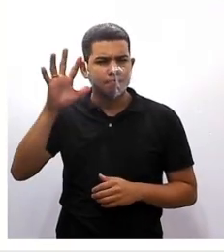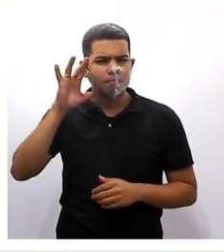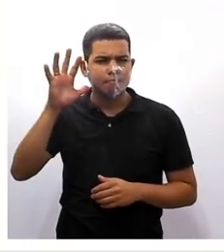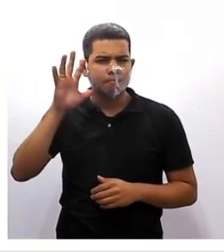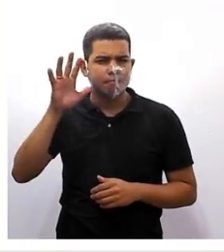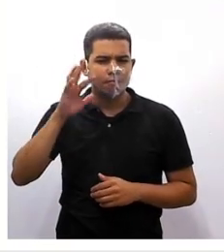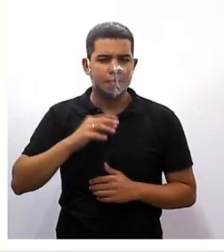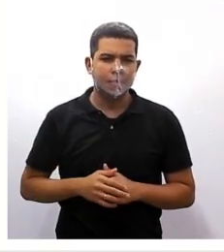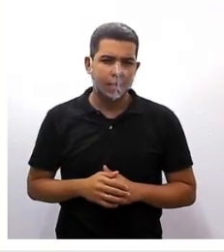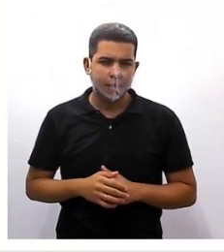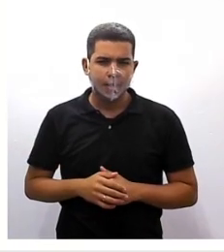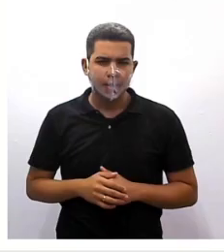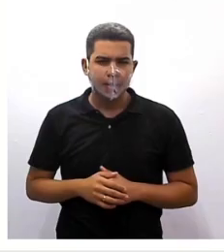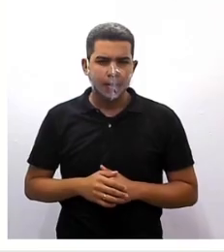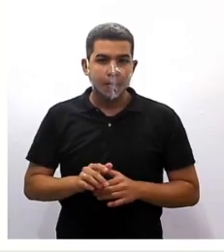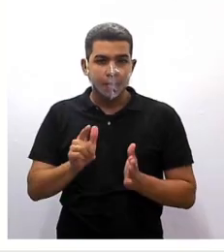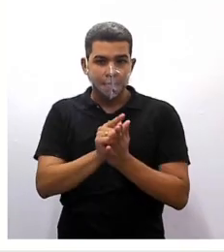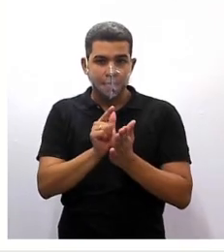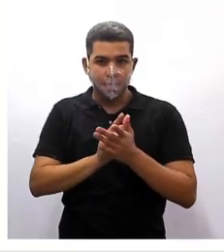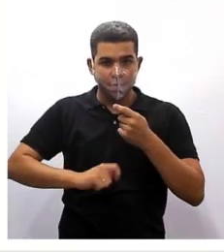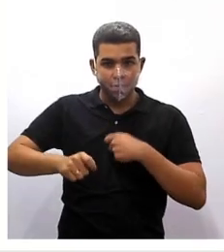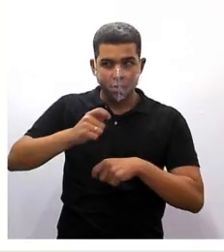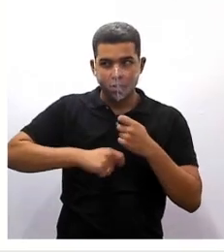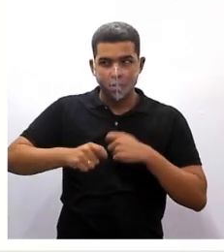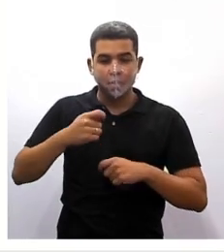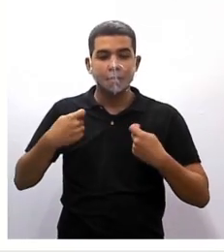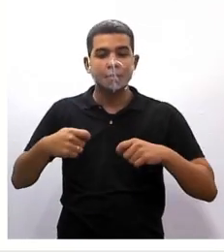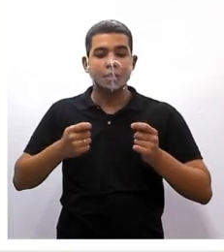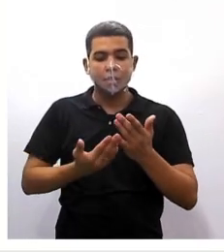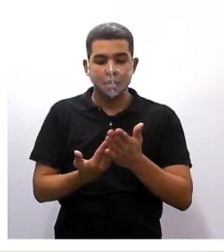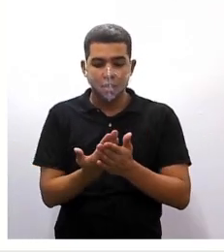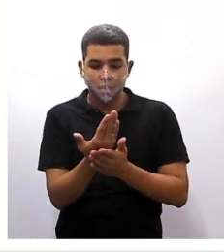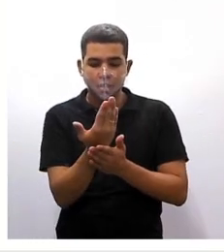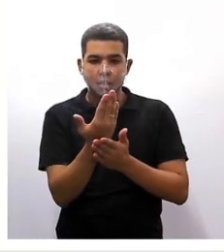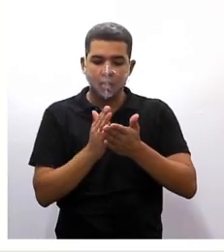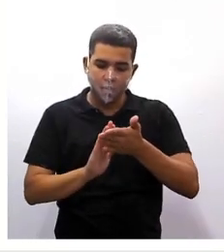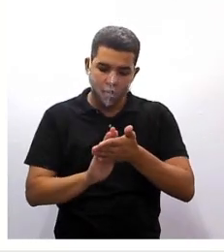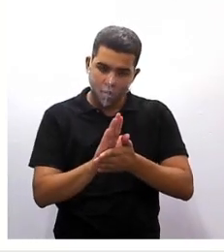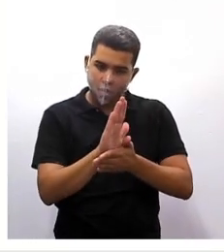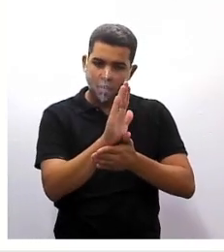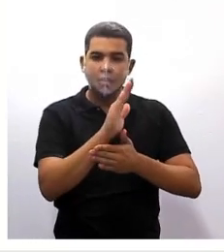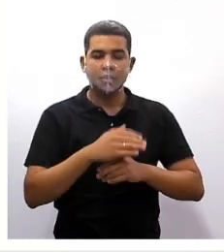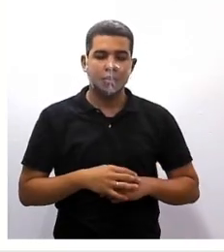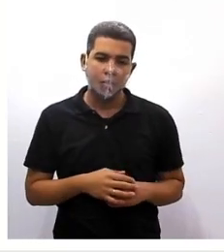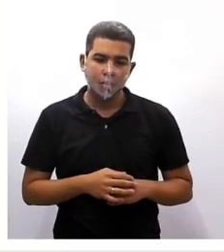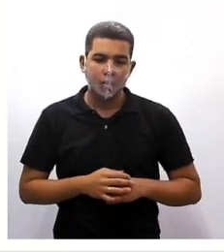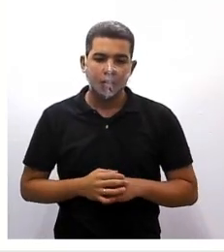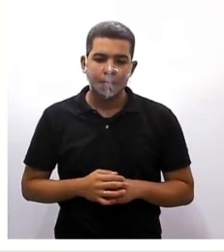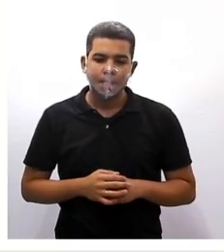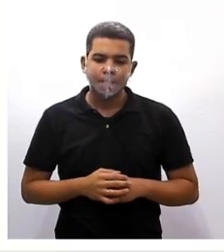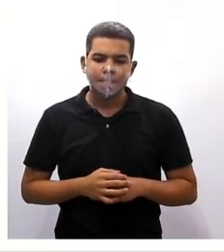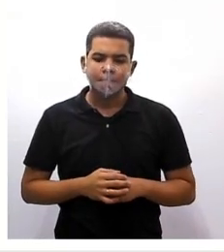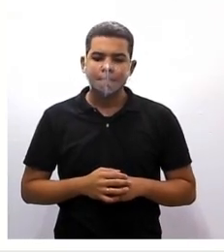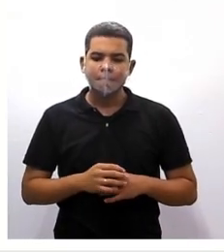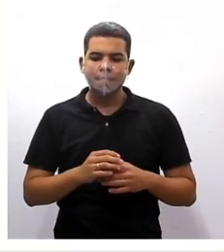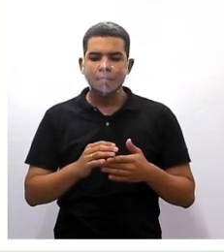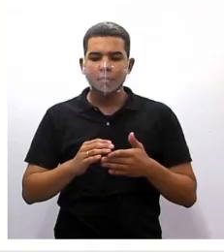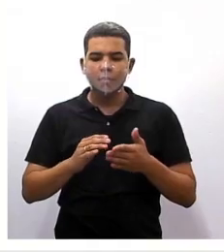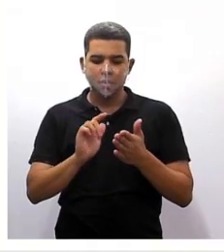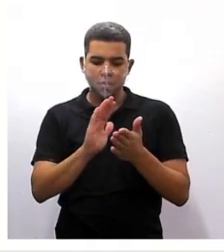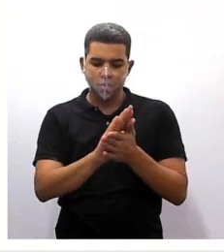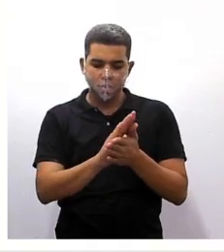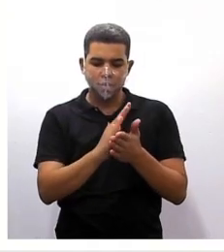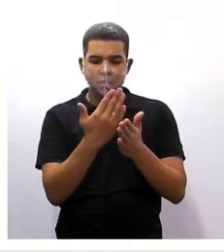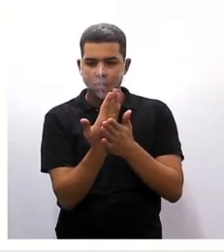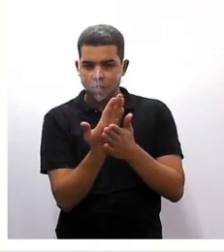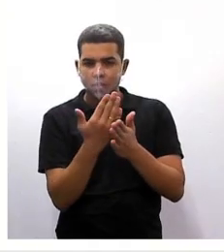Para economizar papel, ele decide imprimir frente e verso das folhas e imprimir 2 páginas em cada